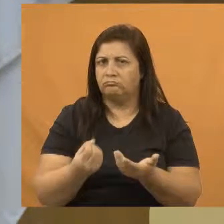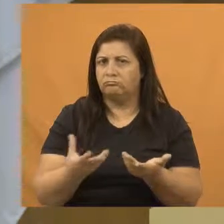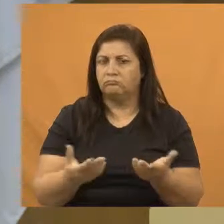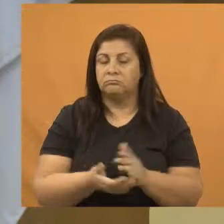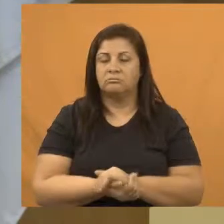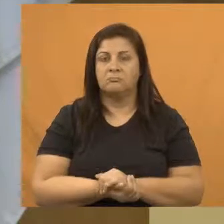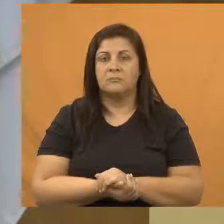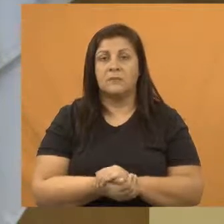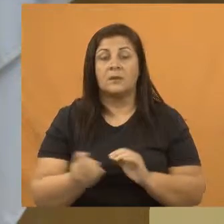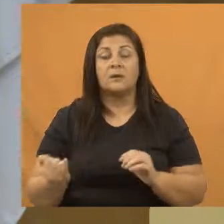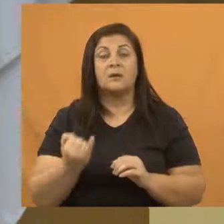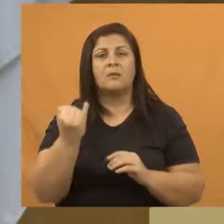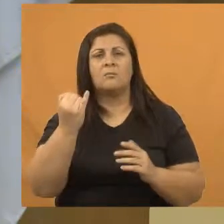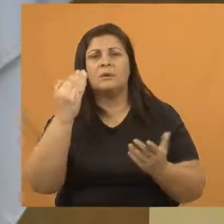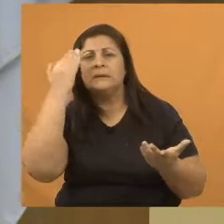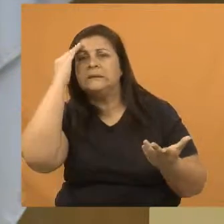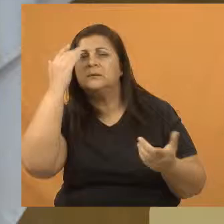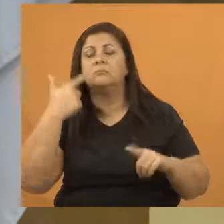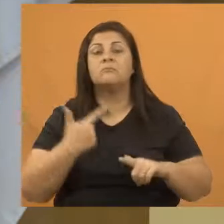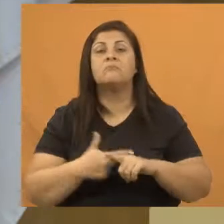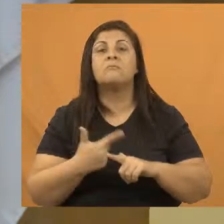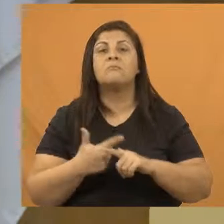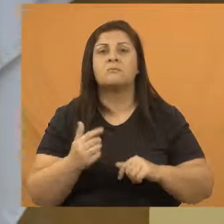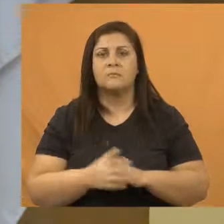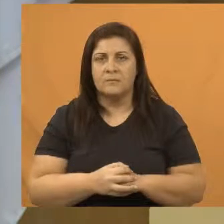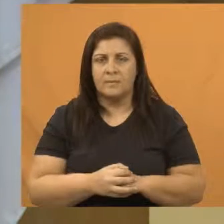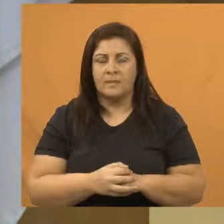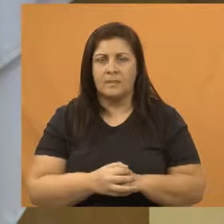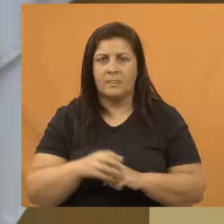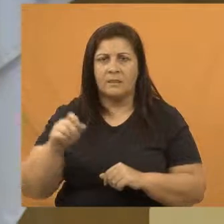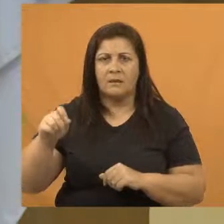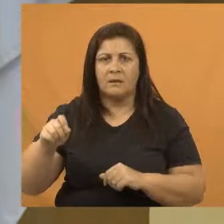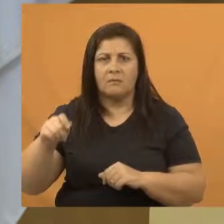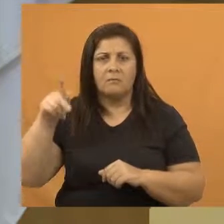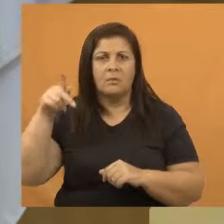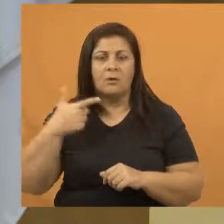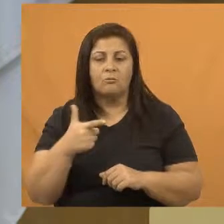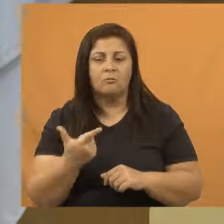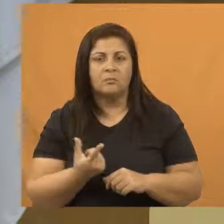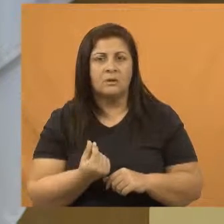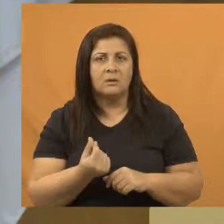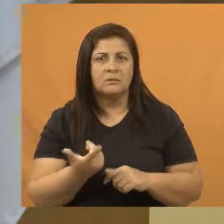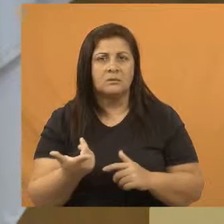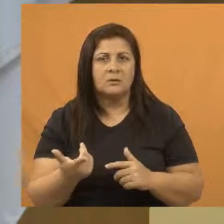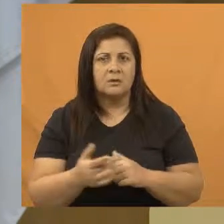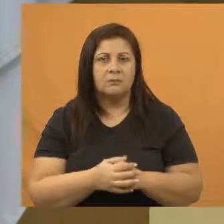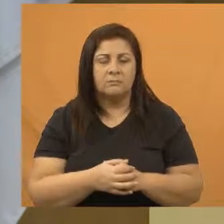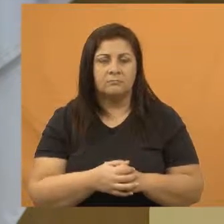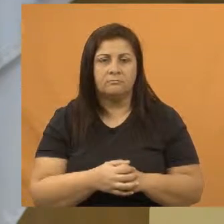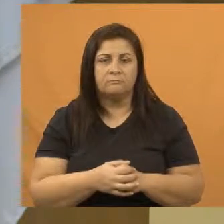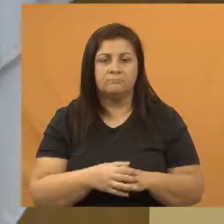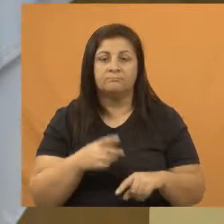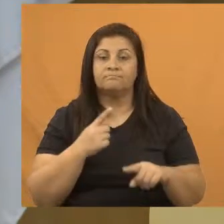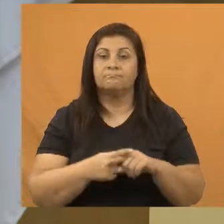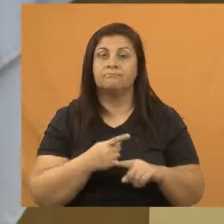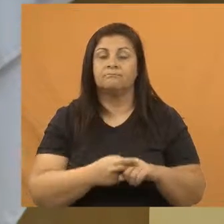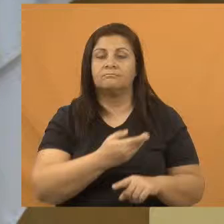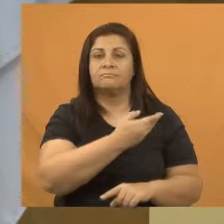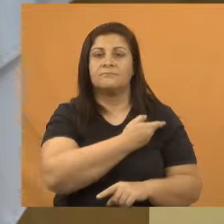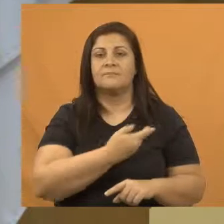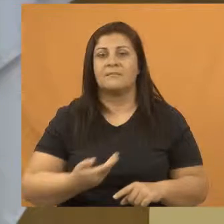entender o porquê a Seguridade passou a não ter essa sobra de dinheiro. Porque os governos